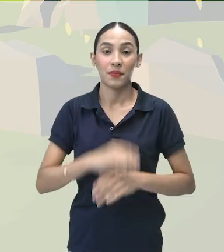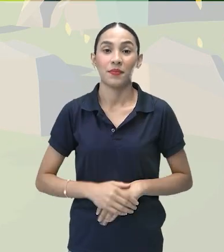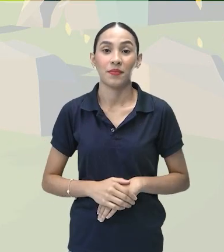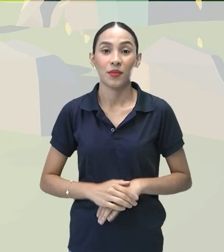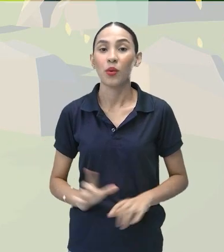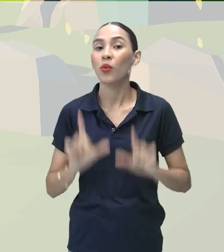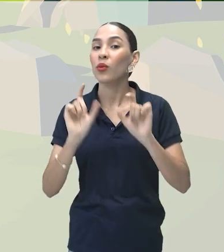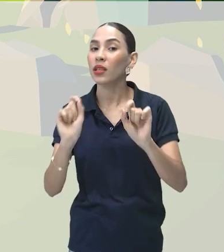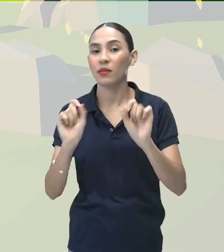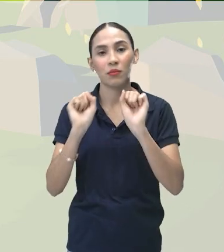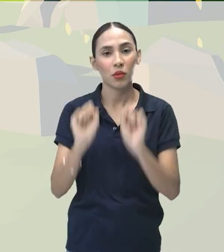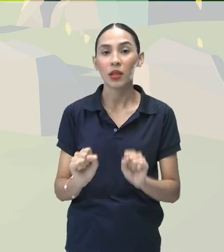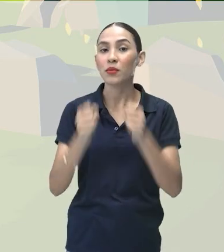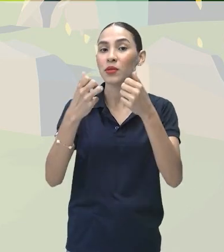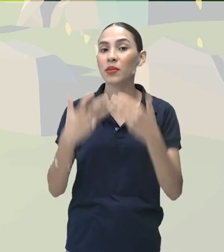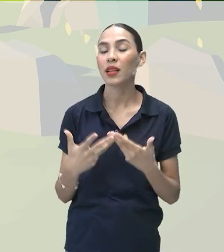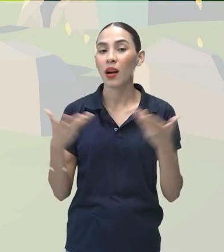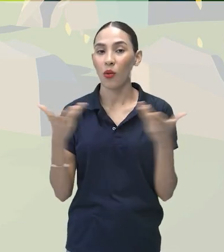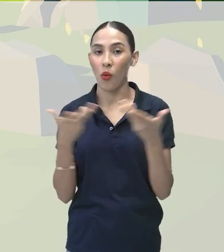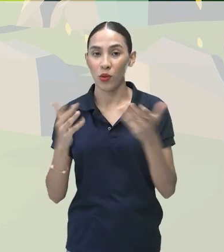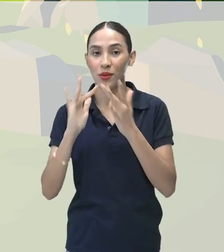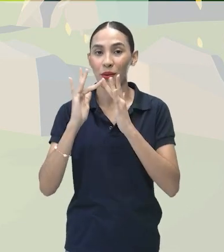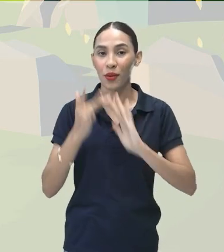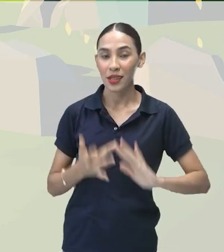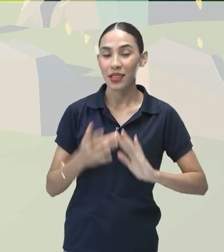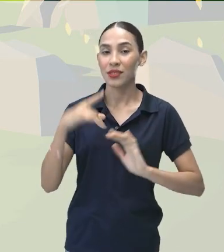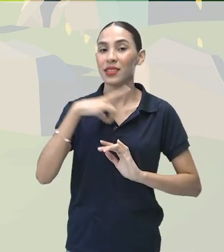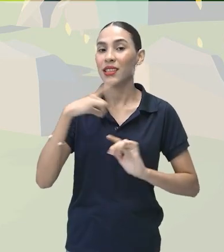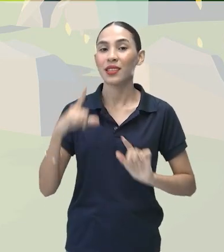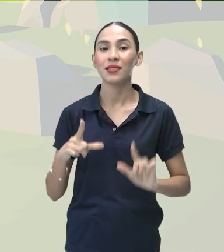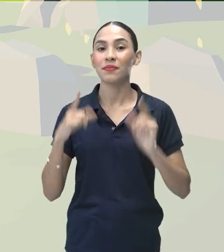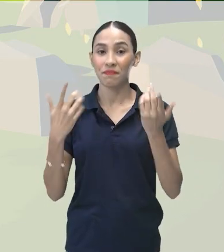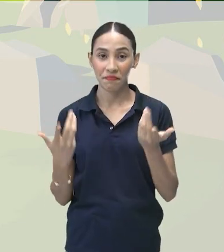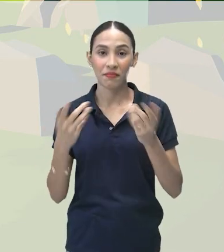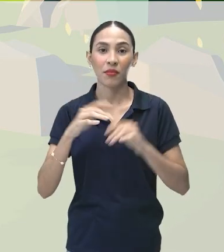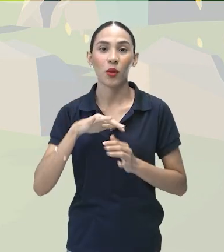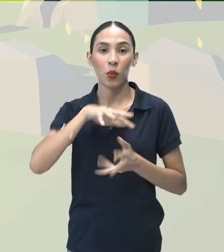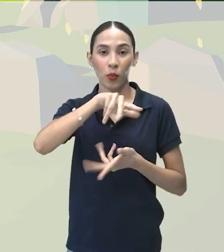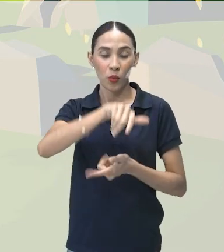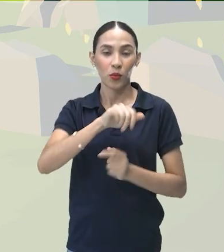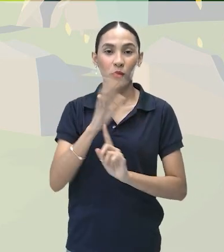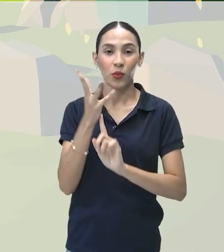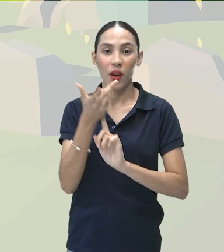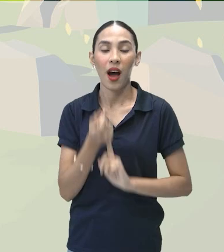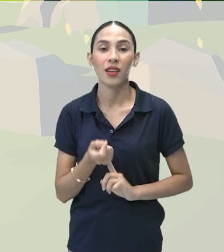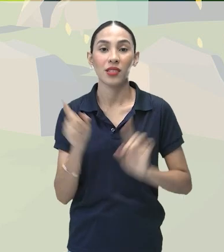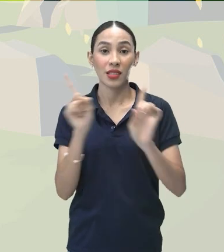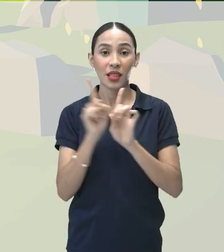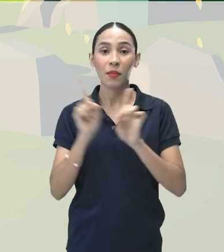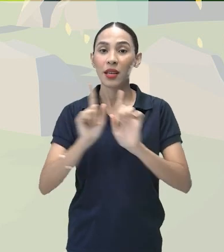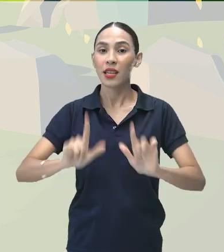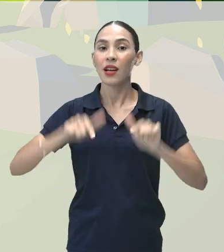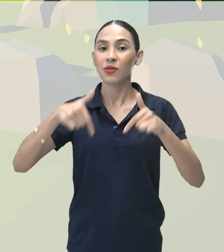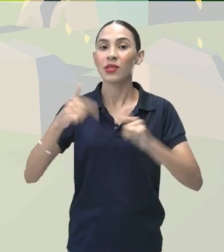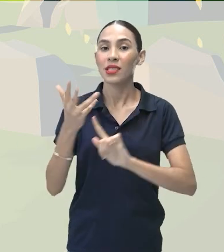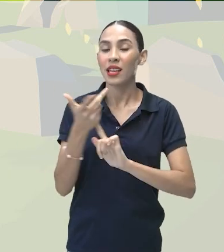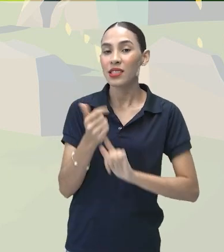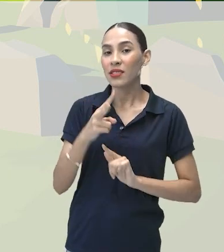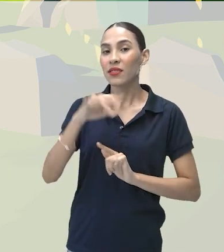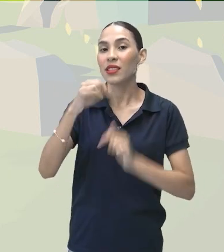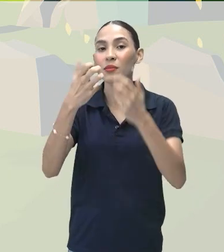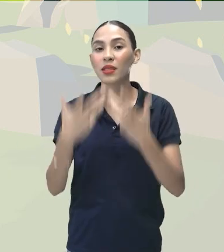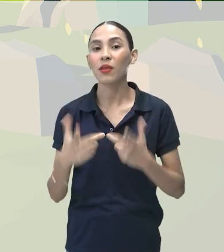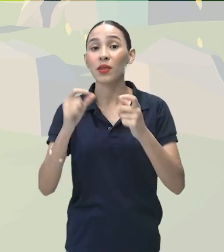E o que nós podemos falar dentro desse contexto que envolve o mundo da arte e esse movimento artístico que fala